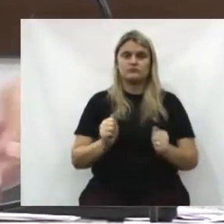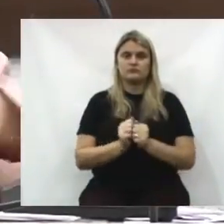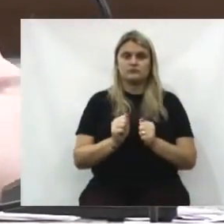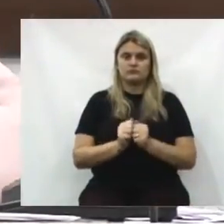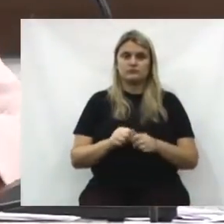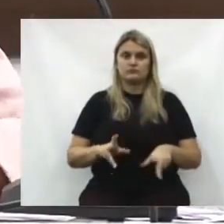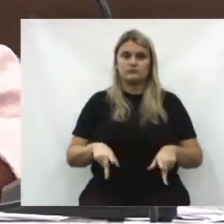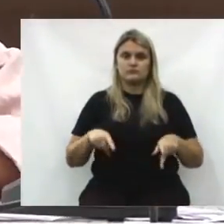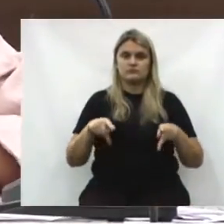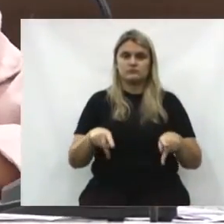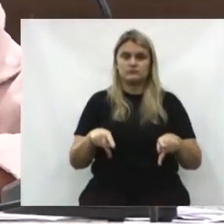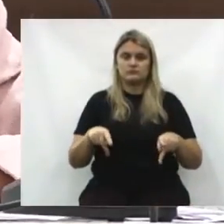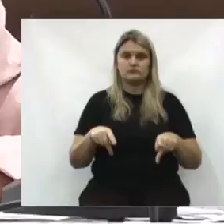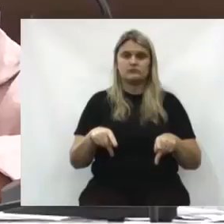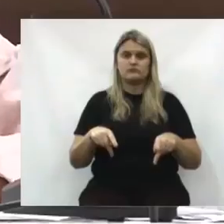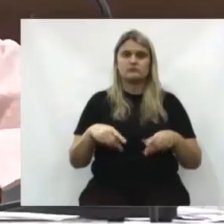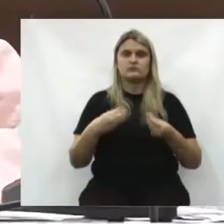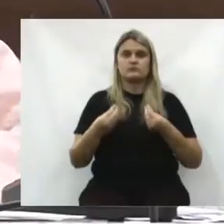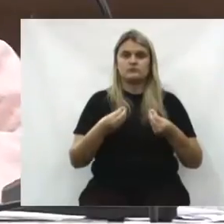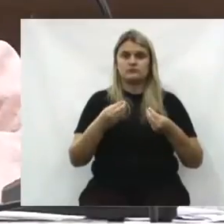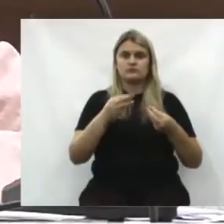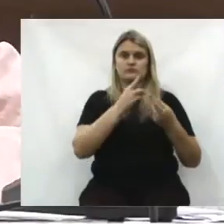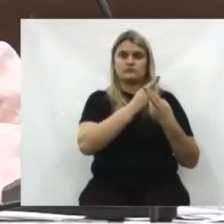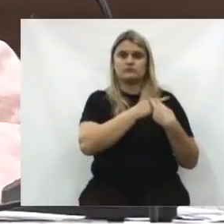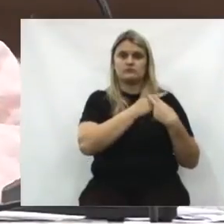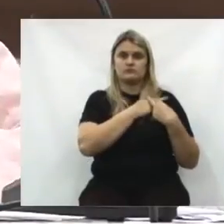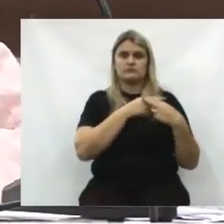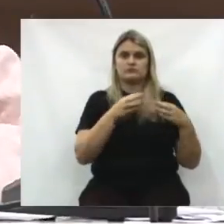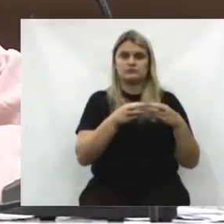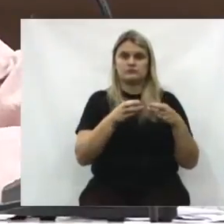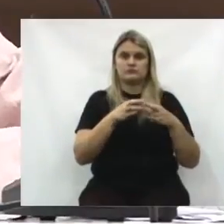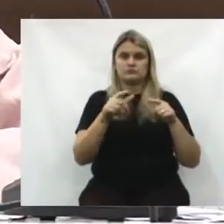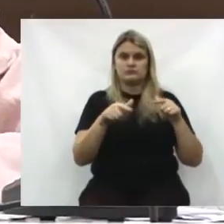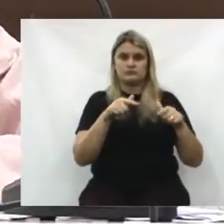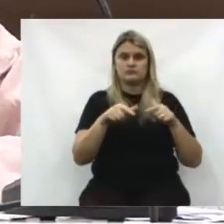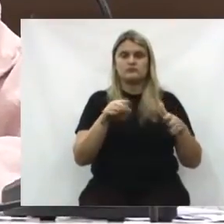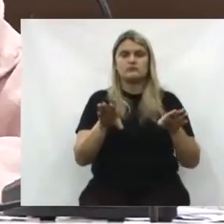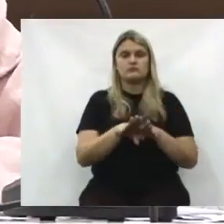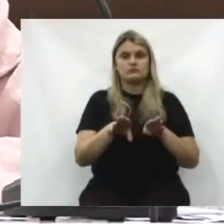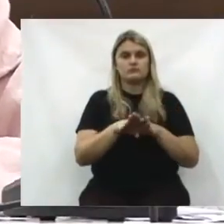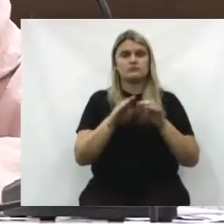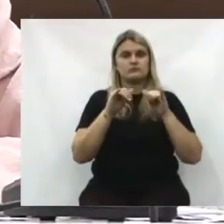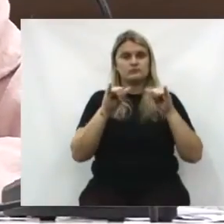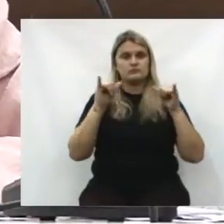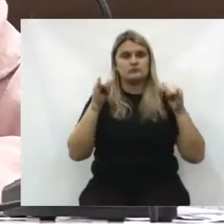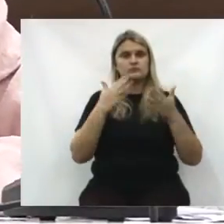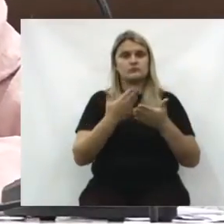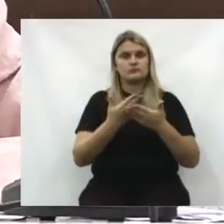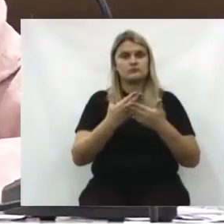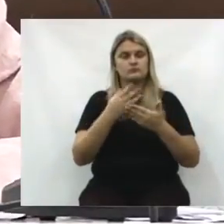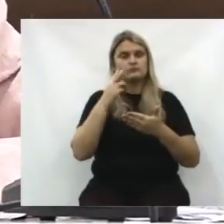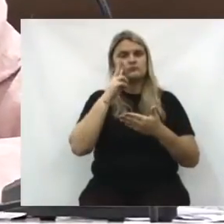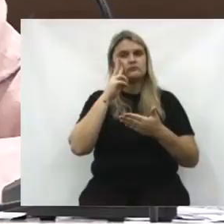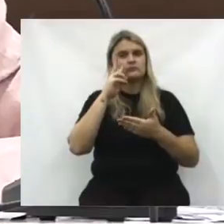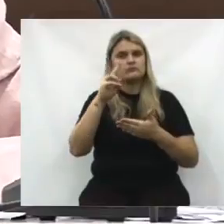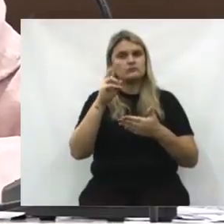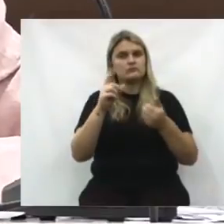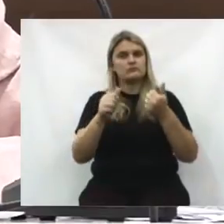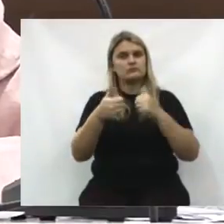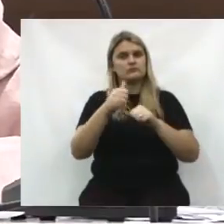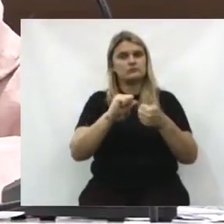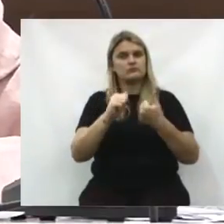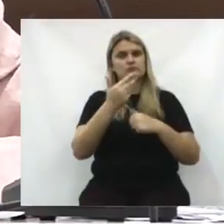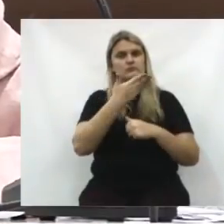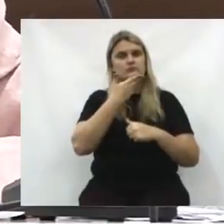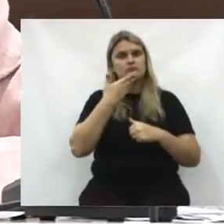audiências públicas com a população e com órgãos de classe, bem como ampliar o estudo